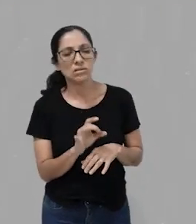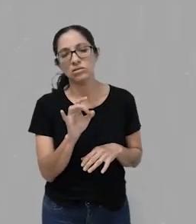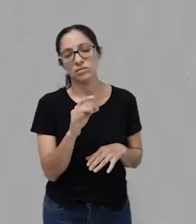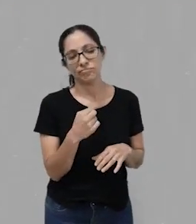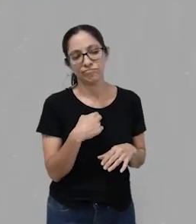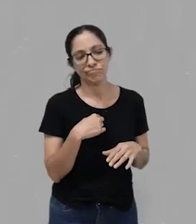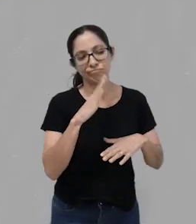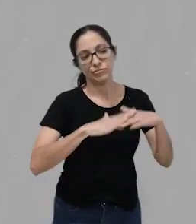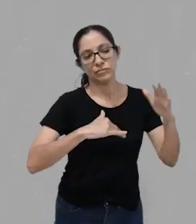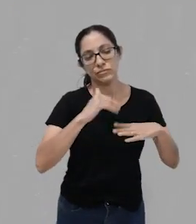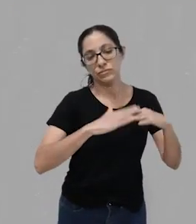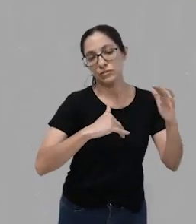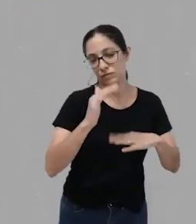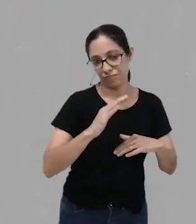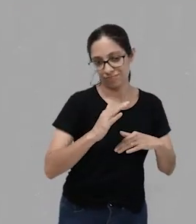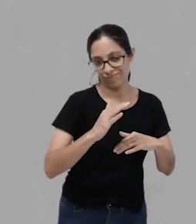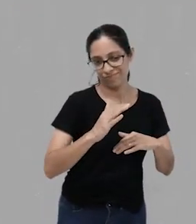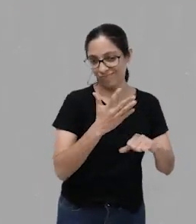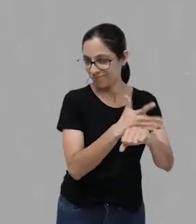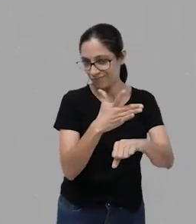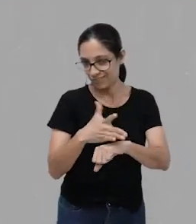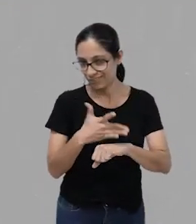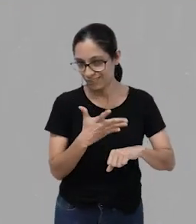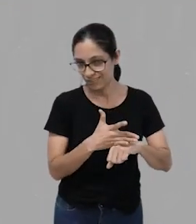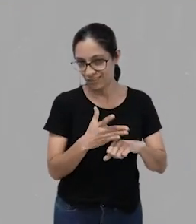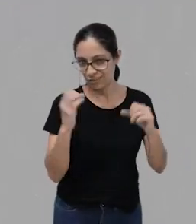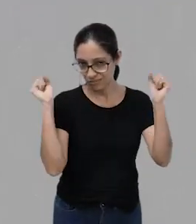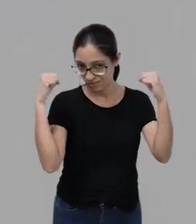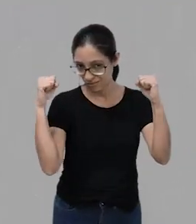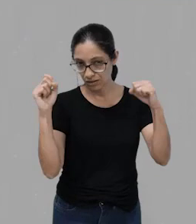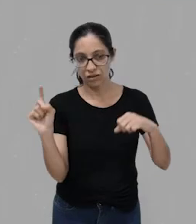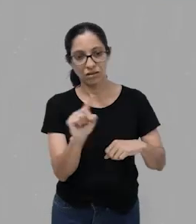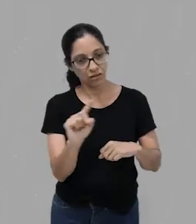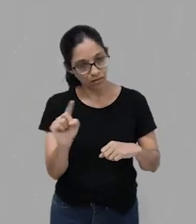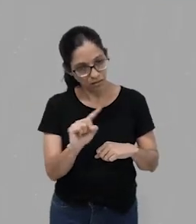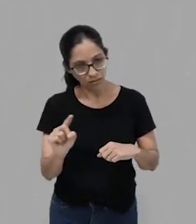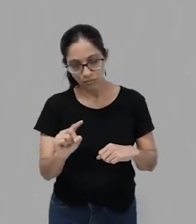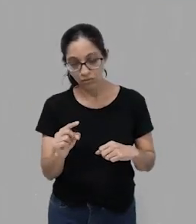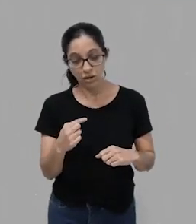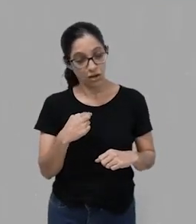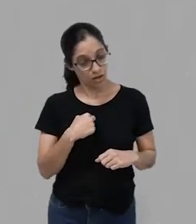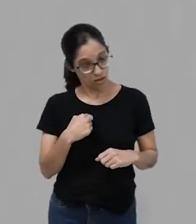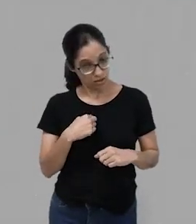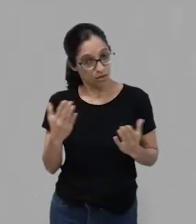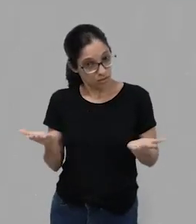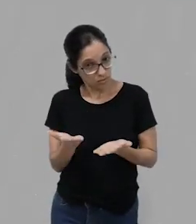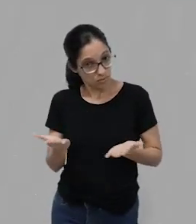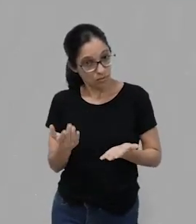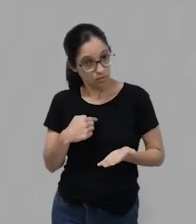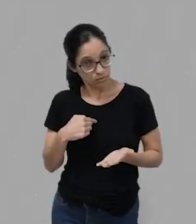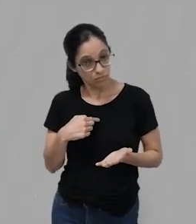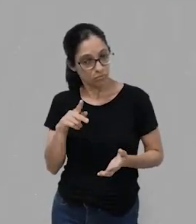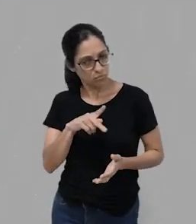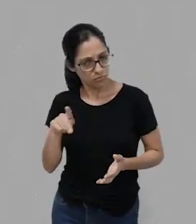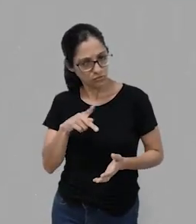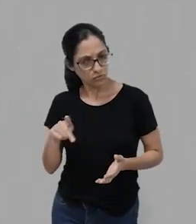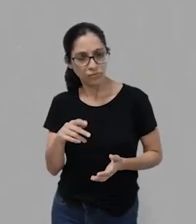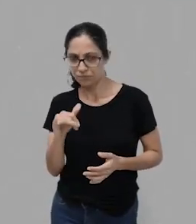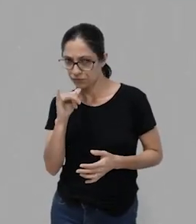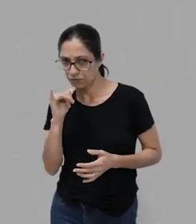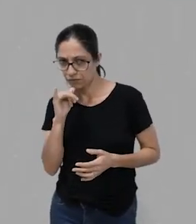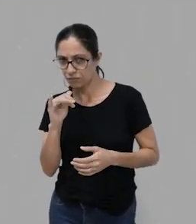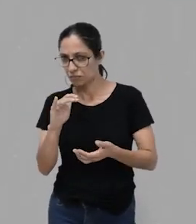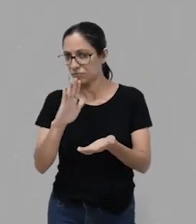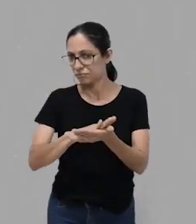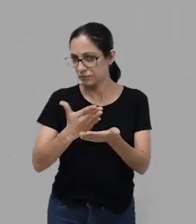atleta. Eu estou aqui, eu preciso de um condicionamento físico para exercer a minha profissão. Está aqui Mariane, a